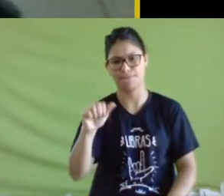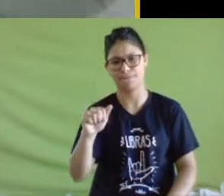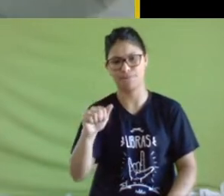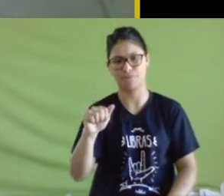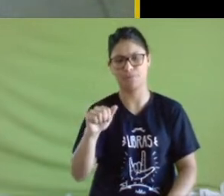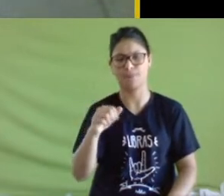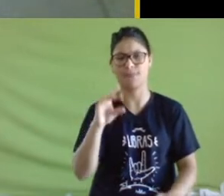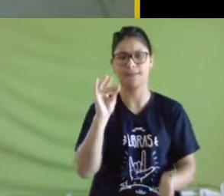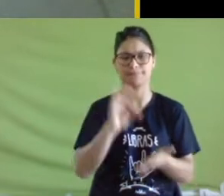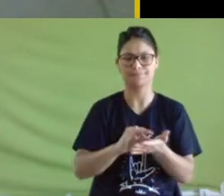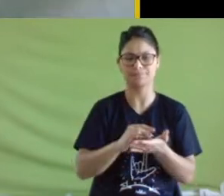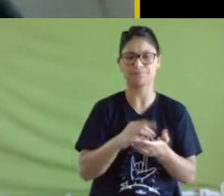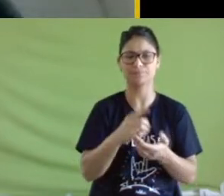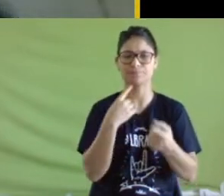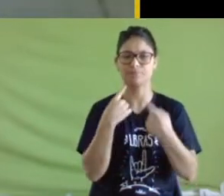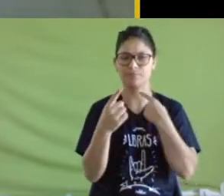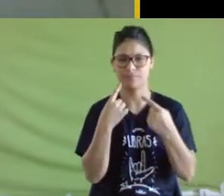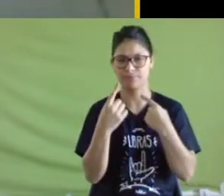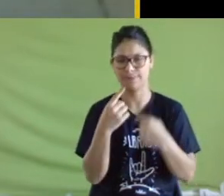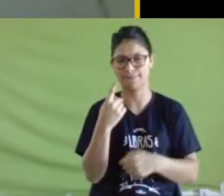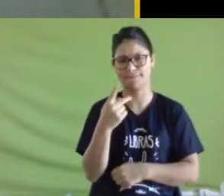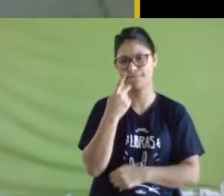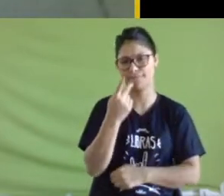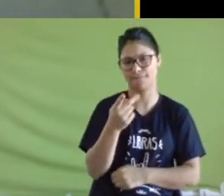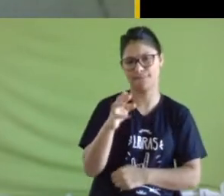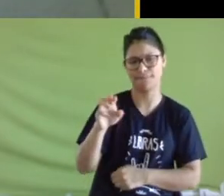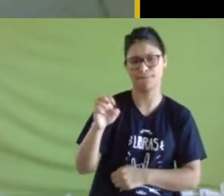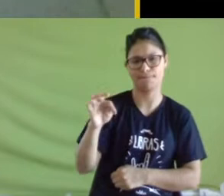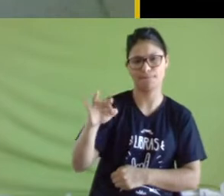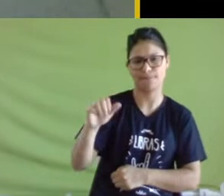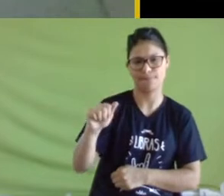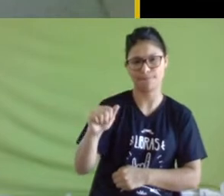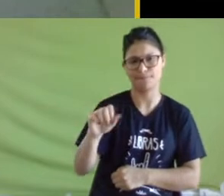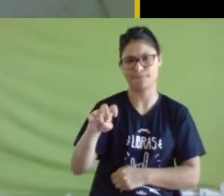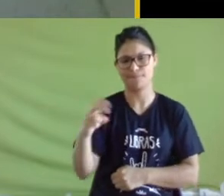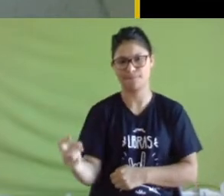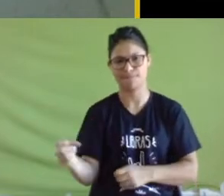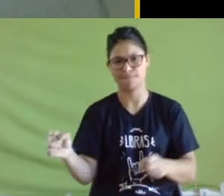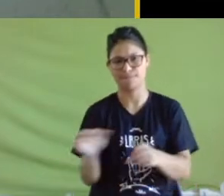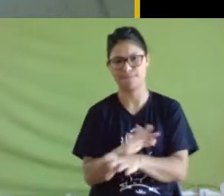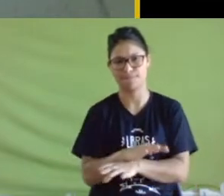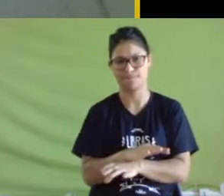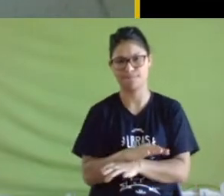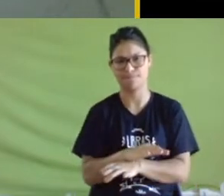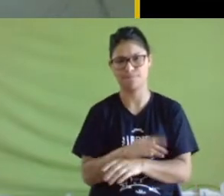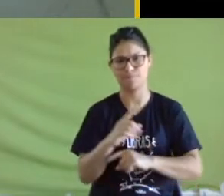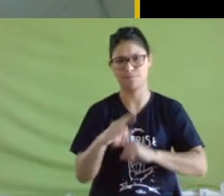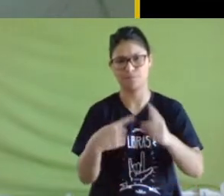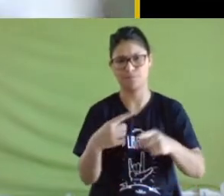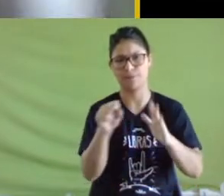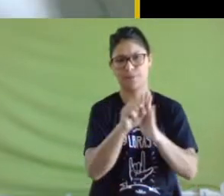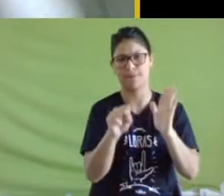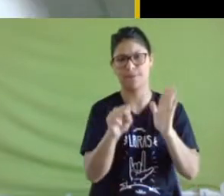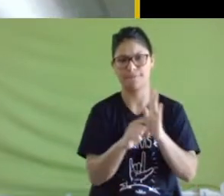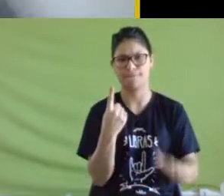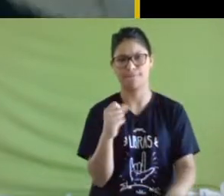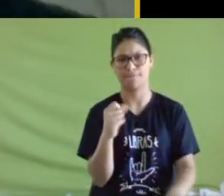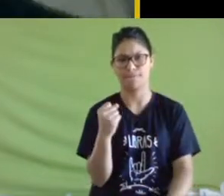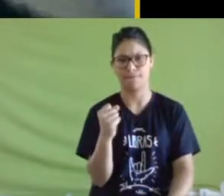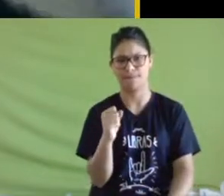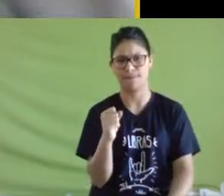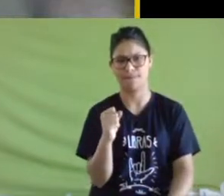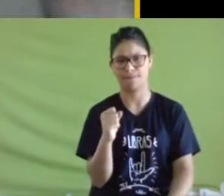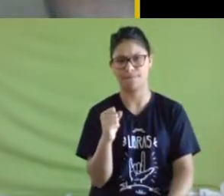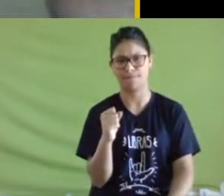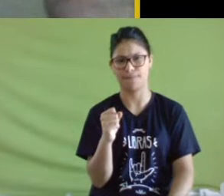romântica, dizer que a retórica, ou pelo menos a instituição retórica, morre a partir do século XVIII, não é possível pensar que